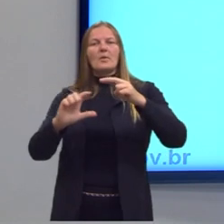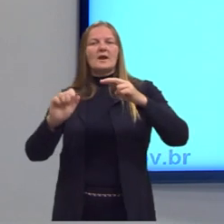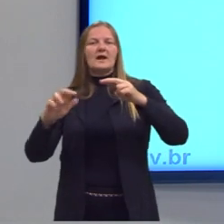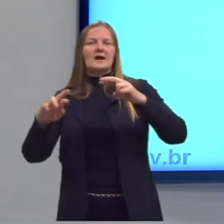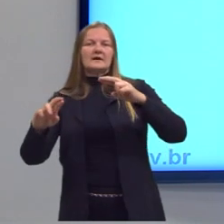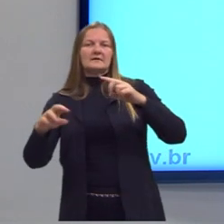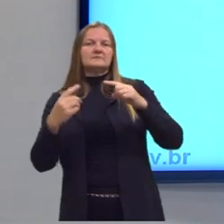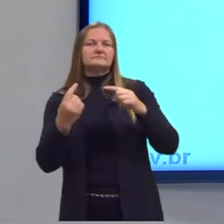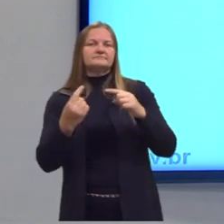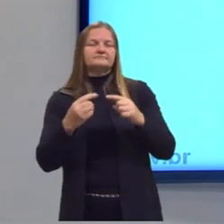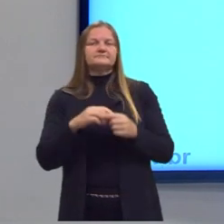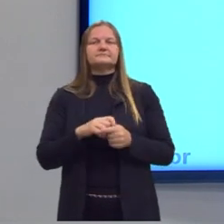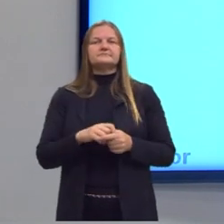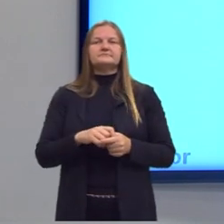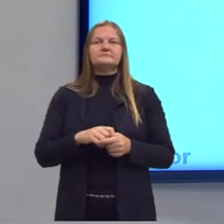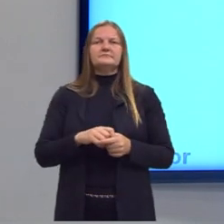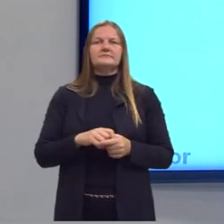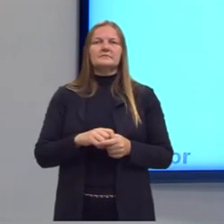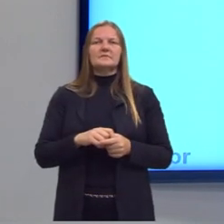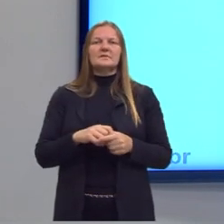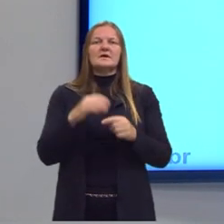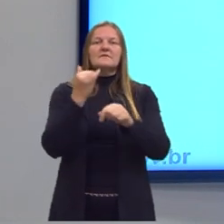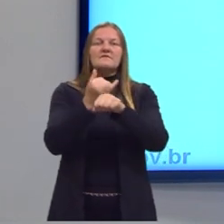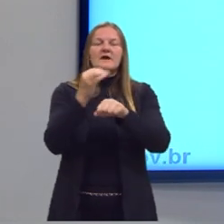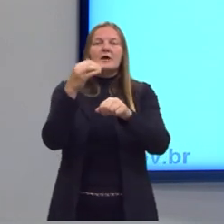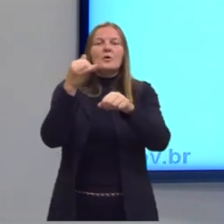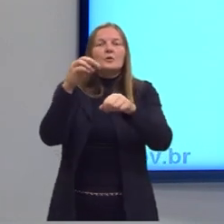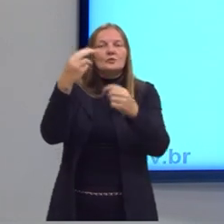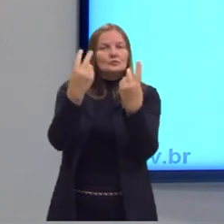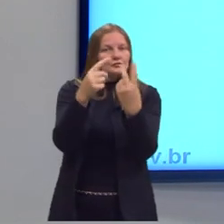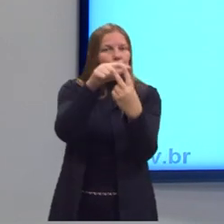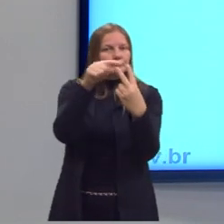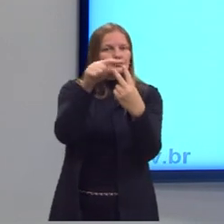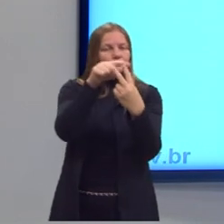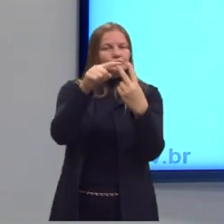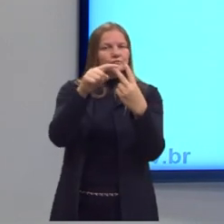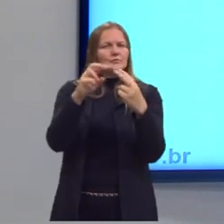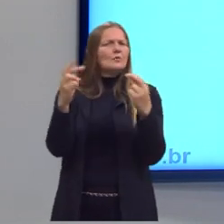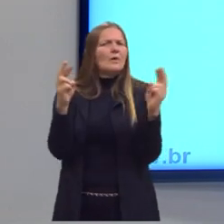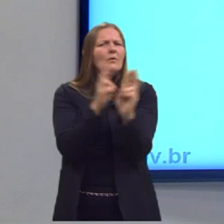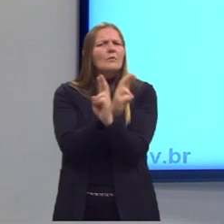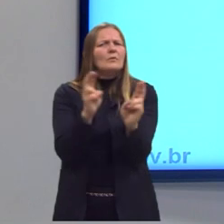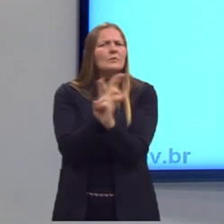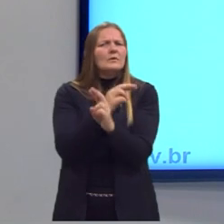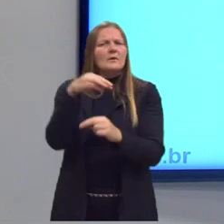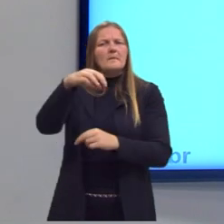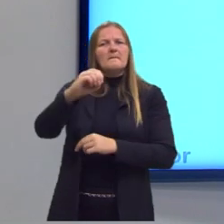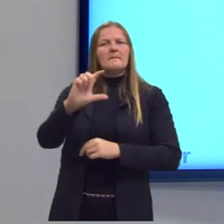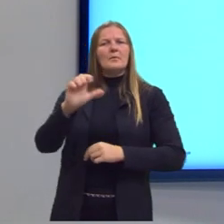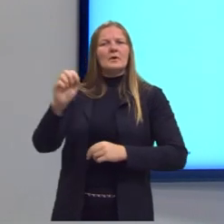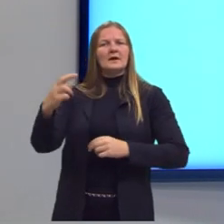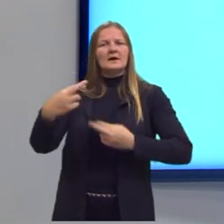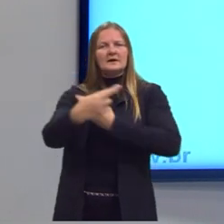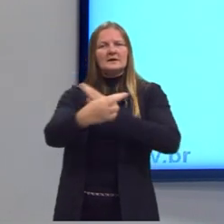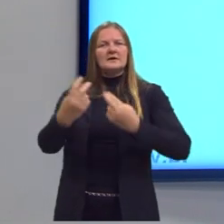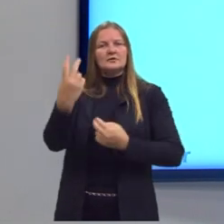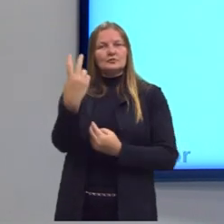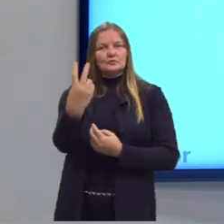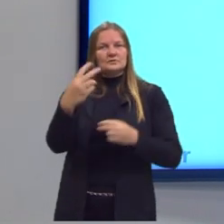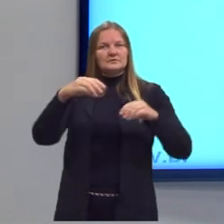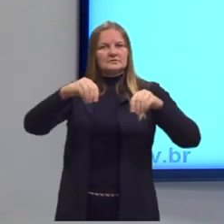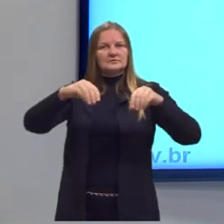falando do óxido de ferro 3 e tá falando de ferro metálico Então qual é a reação relação molar entre essas duas